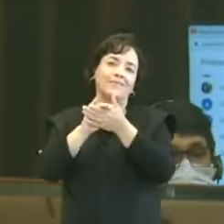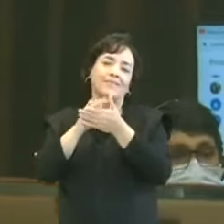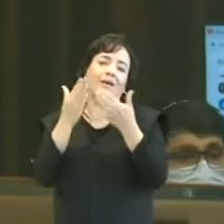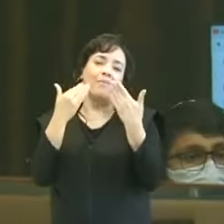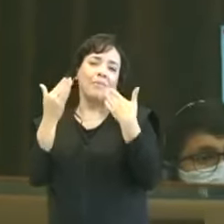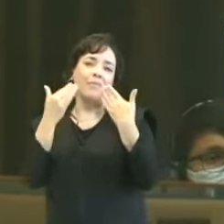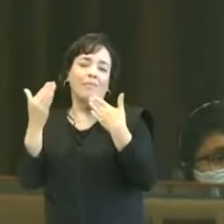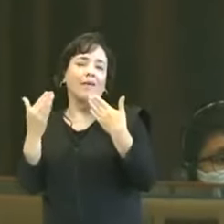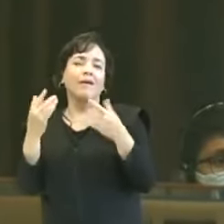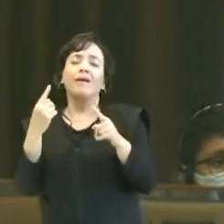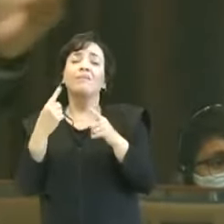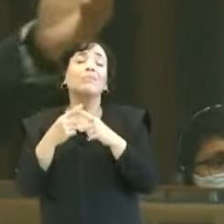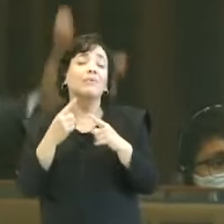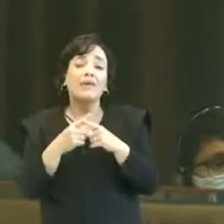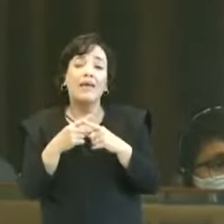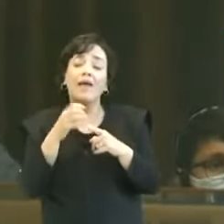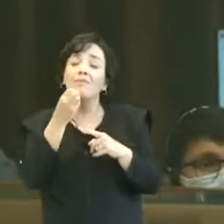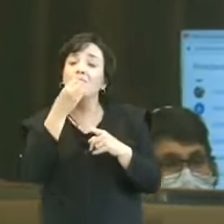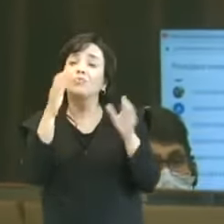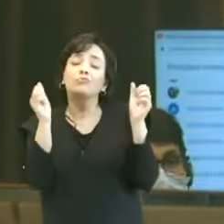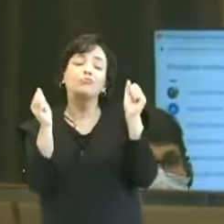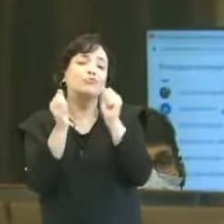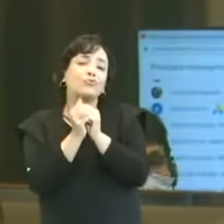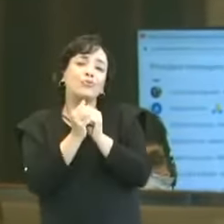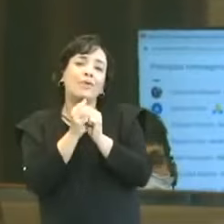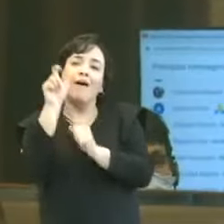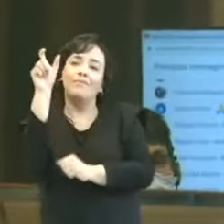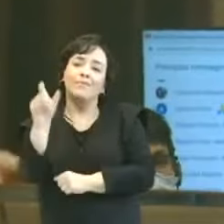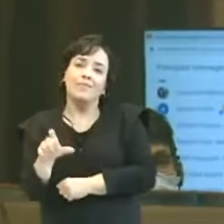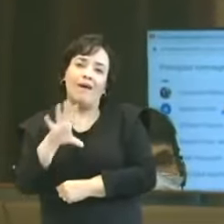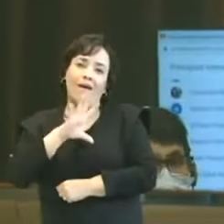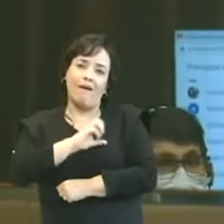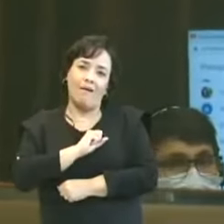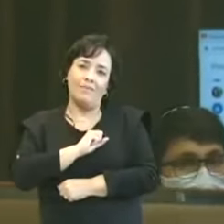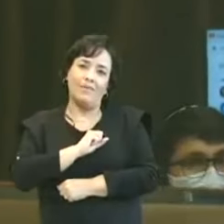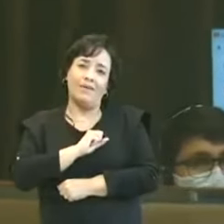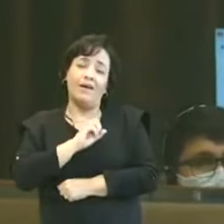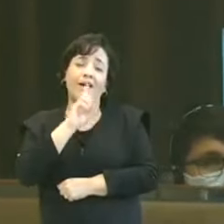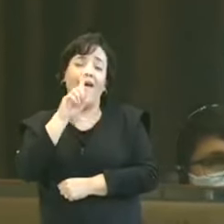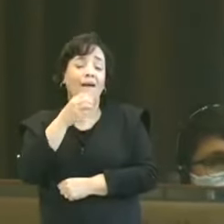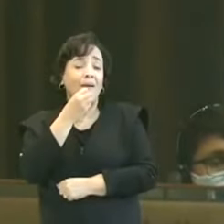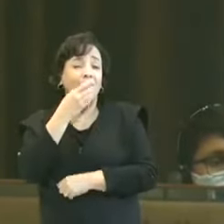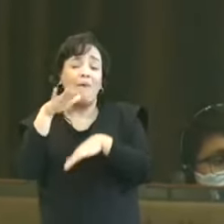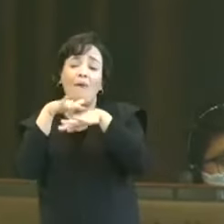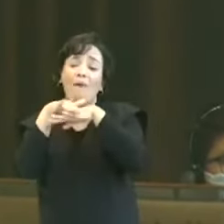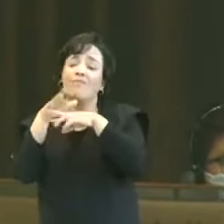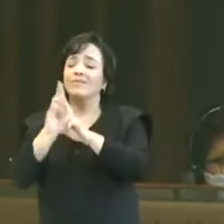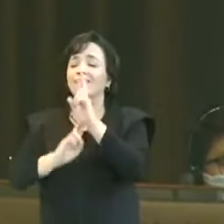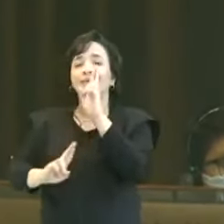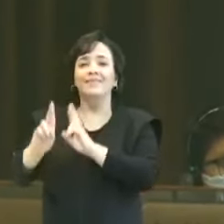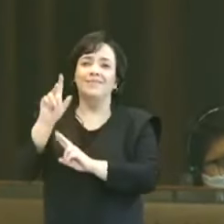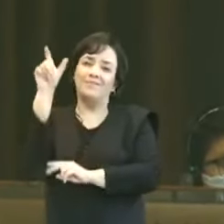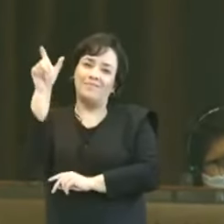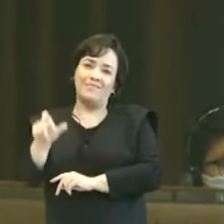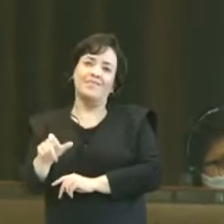Por quê? Porque é bom estar junto com quem a gente ama. É bom conversar com quem a gente